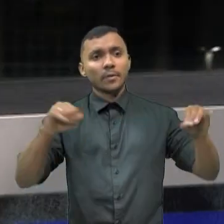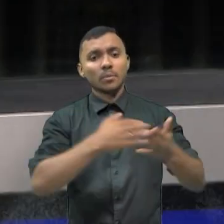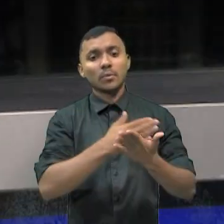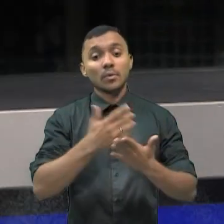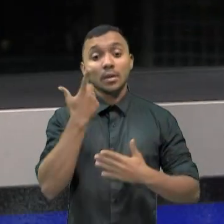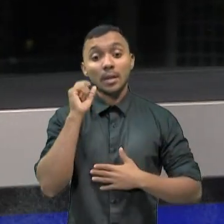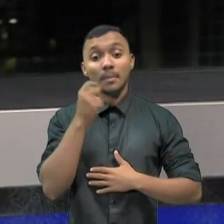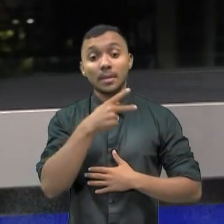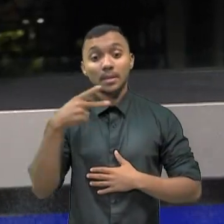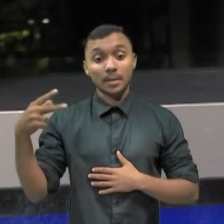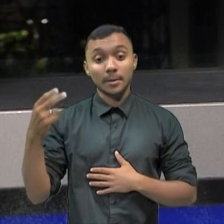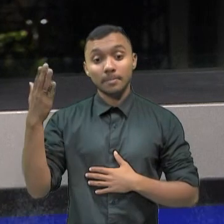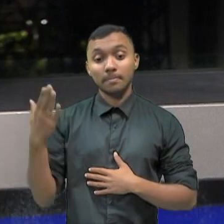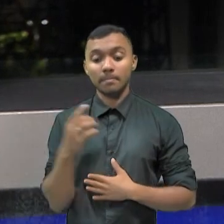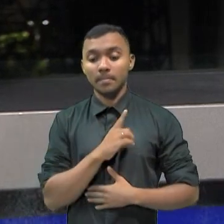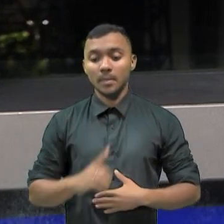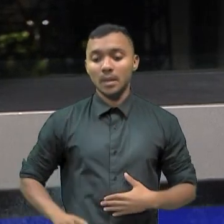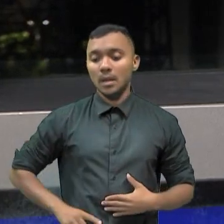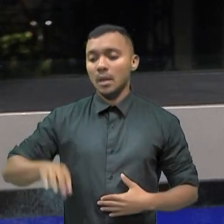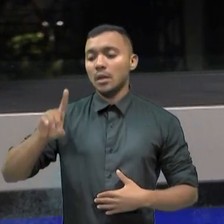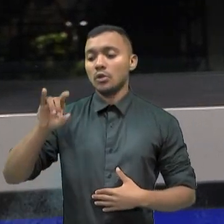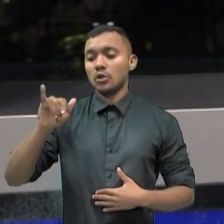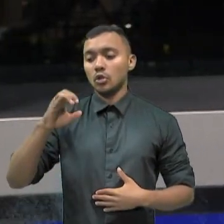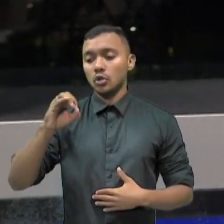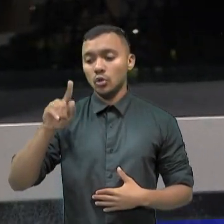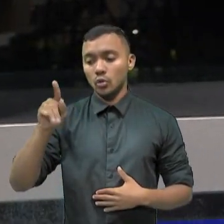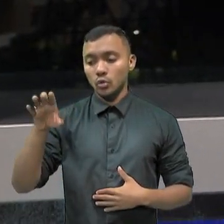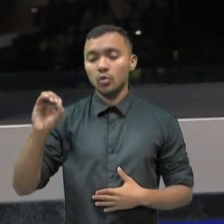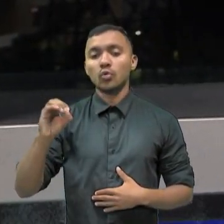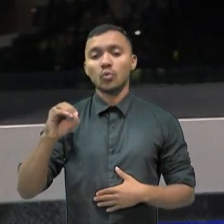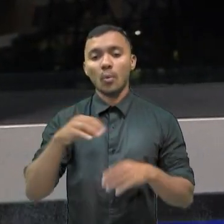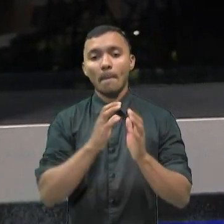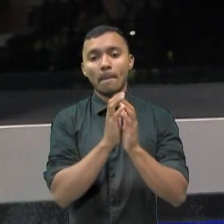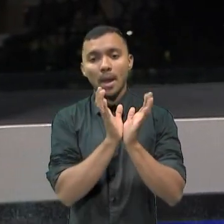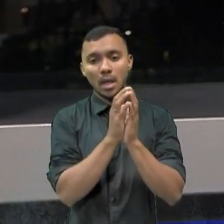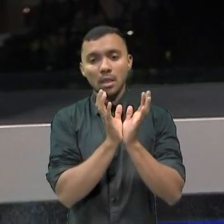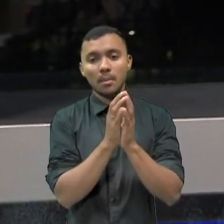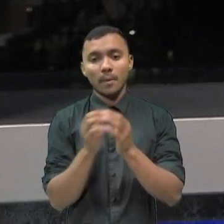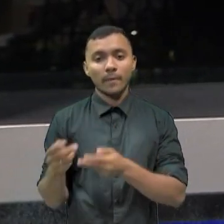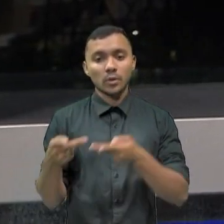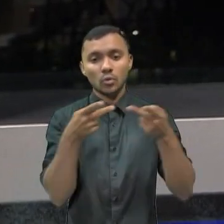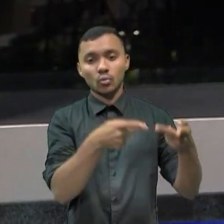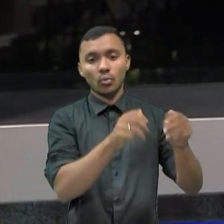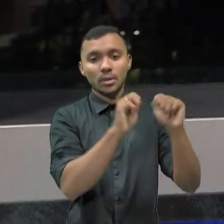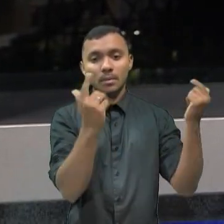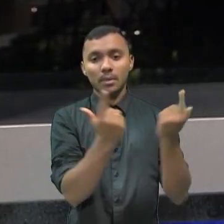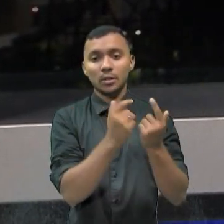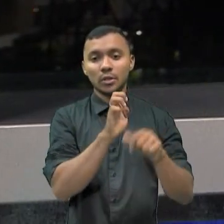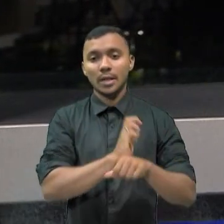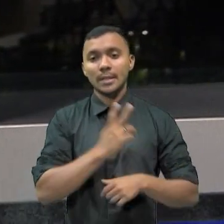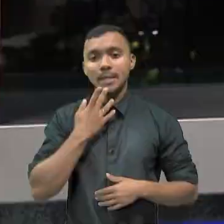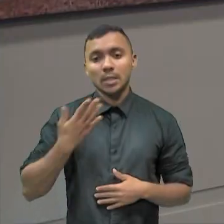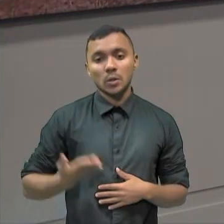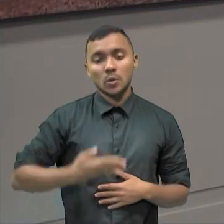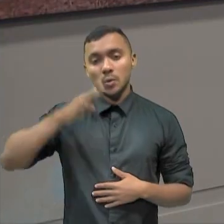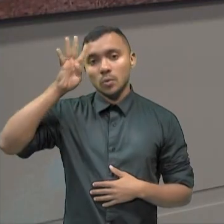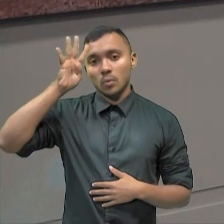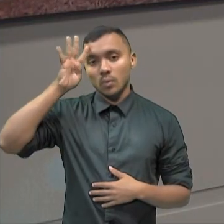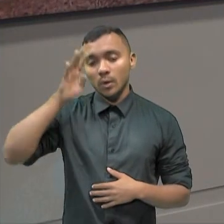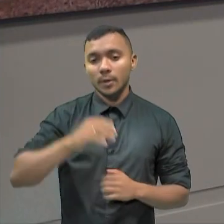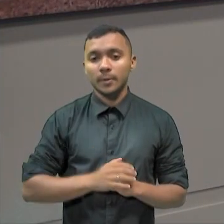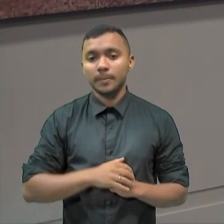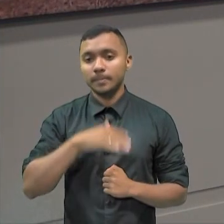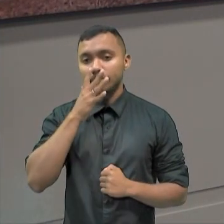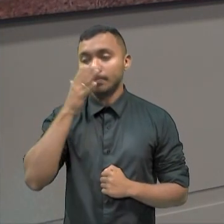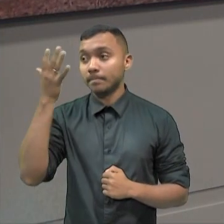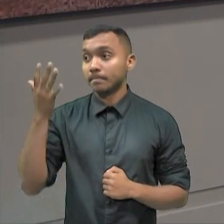da entidade, deputado Diogo Moraes, do PSB de Pernambuco, que visitou a Assembleia Legislativa nesta quarta-feira. Vamos acompanhar agora